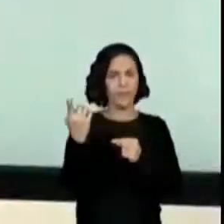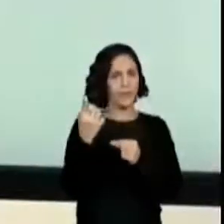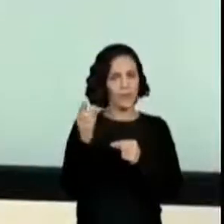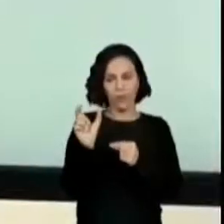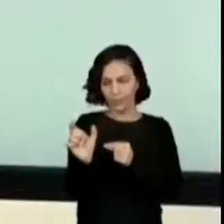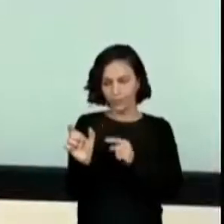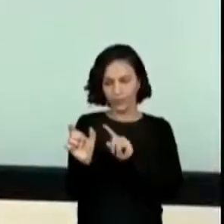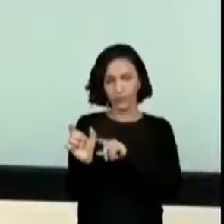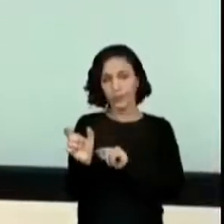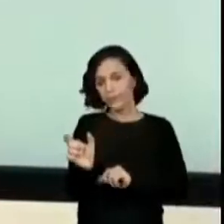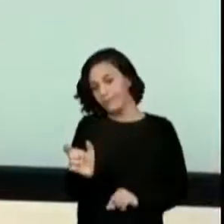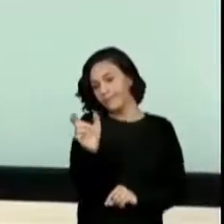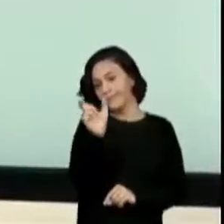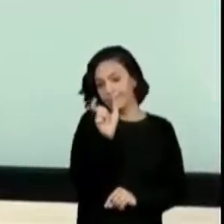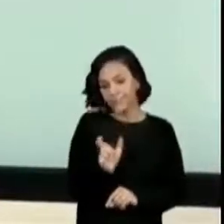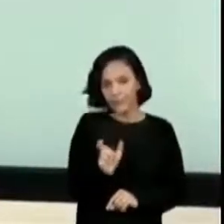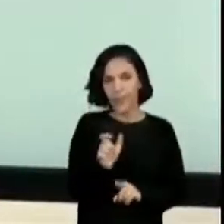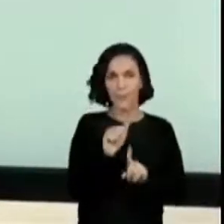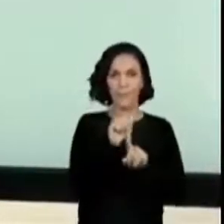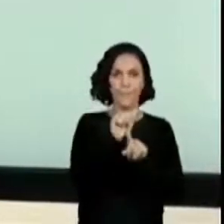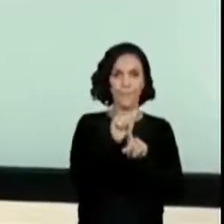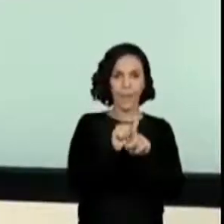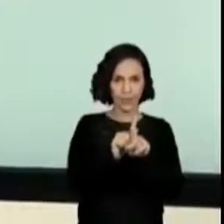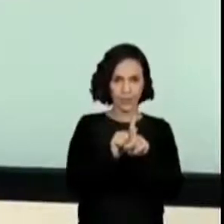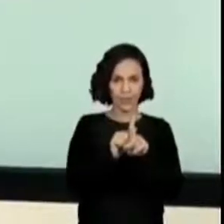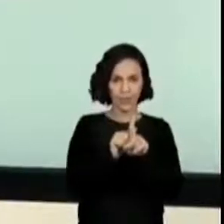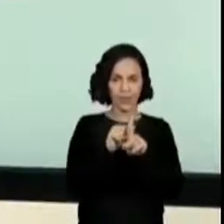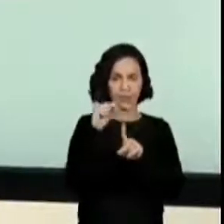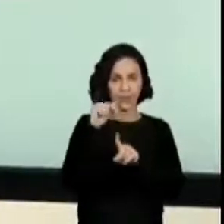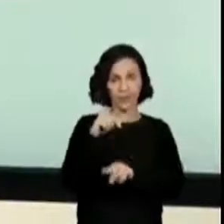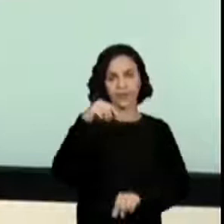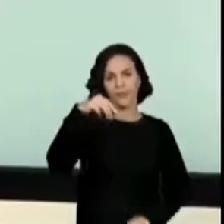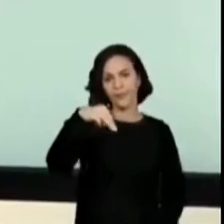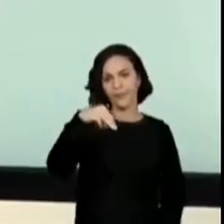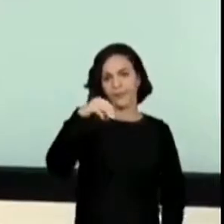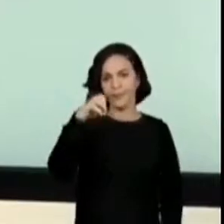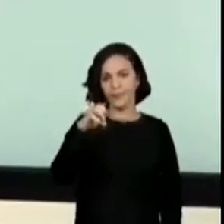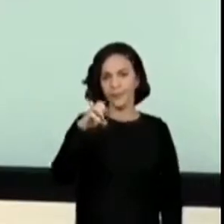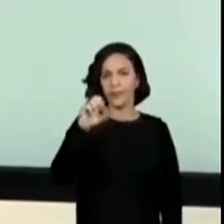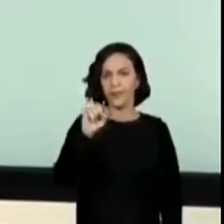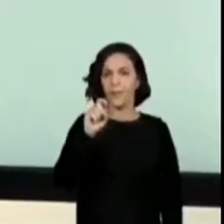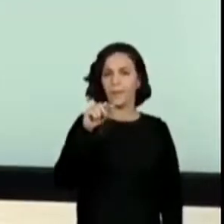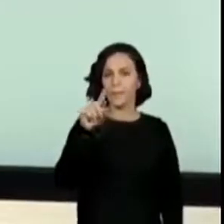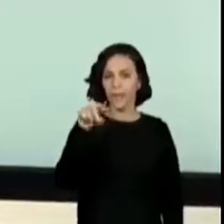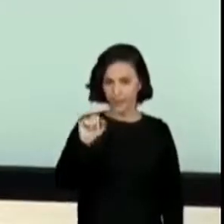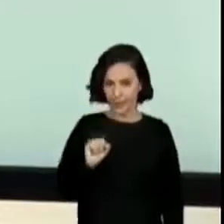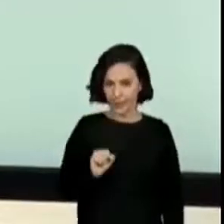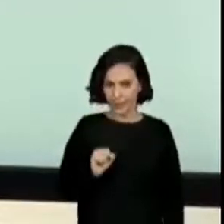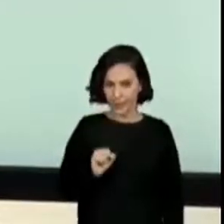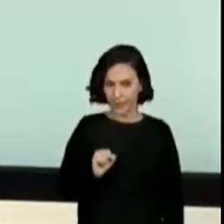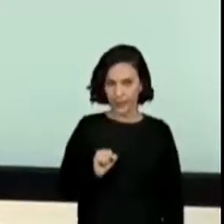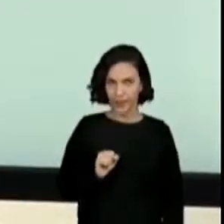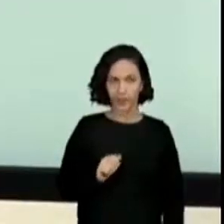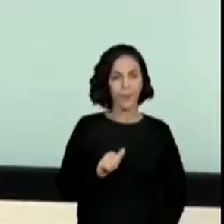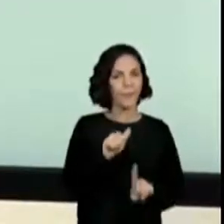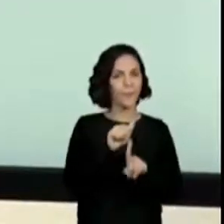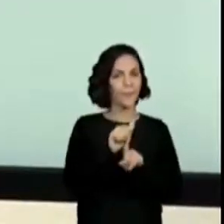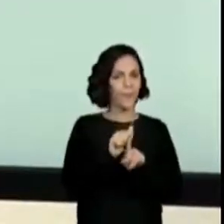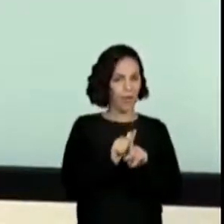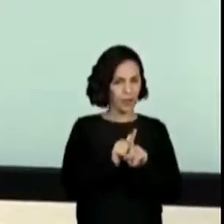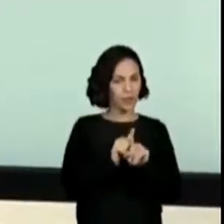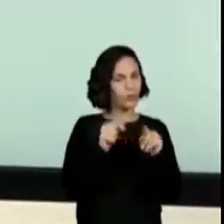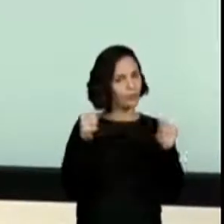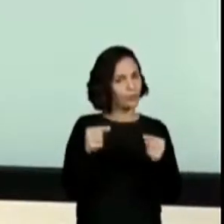mesmo. E depois a gente tem o mês. Já identificamos ali no nosso painel mágico. O